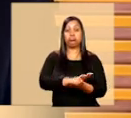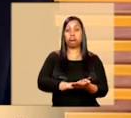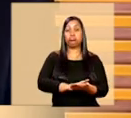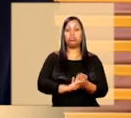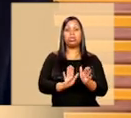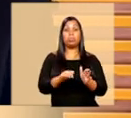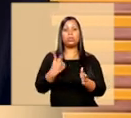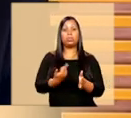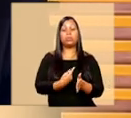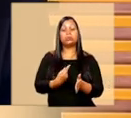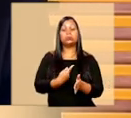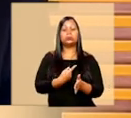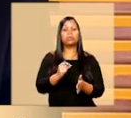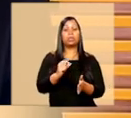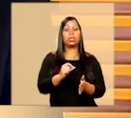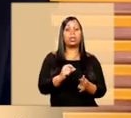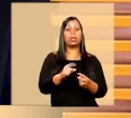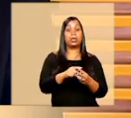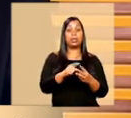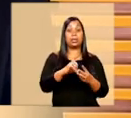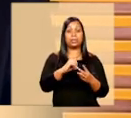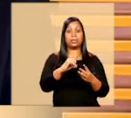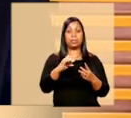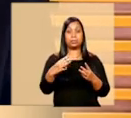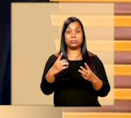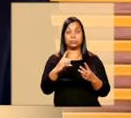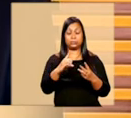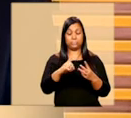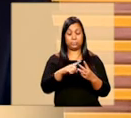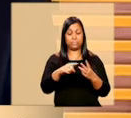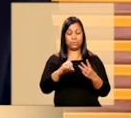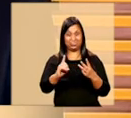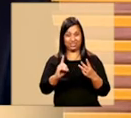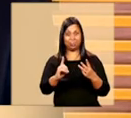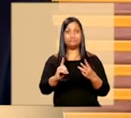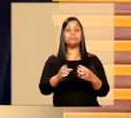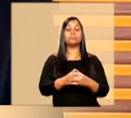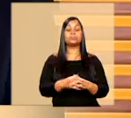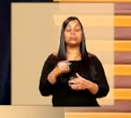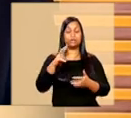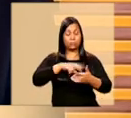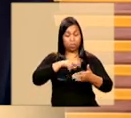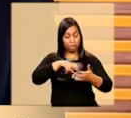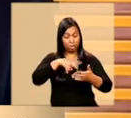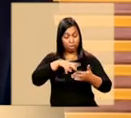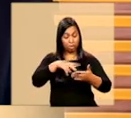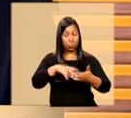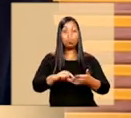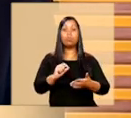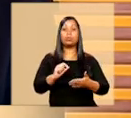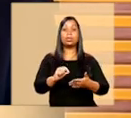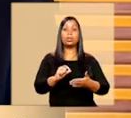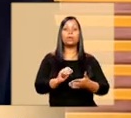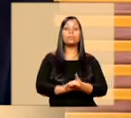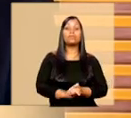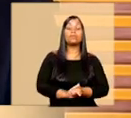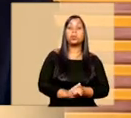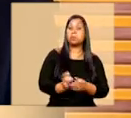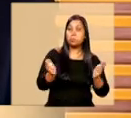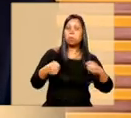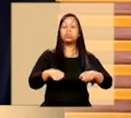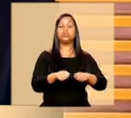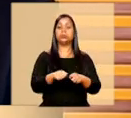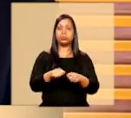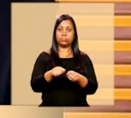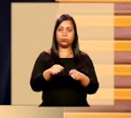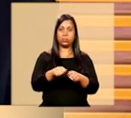é possível. Sim. Nós temos a impressão 3D de órgãos, né? Hoje, a gente sempre vê notícia disso, né? Mas a impressão